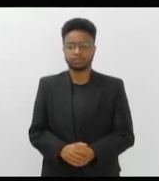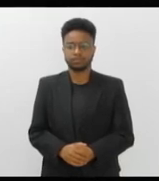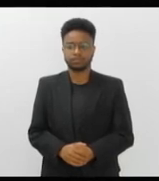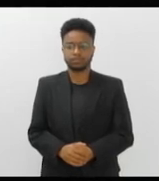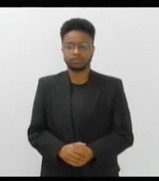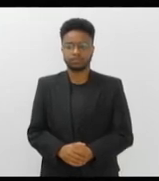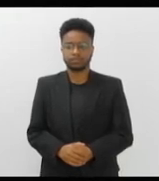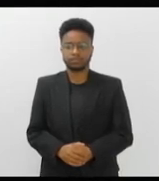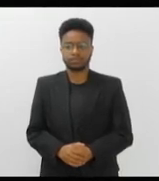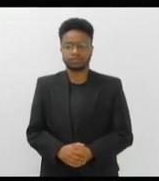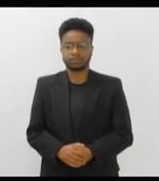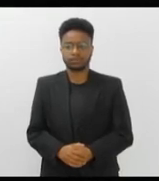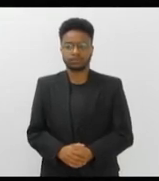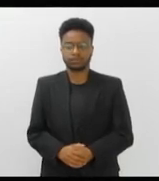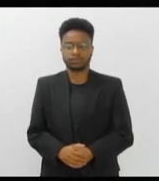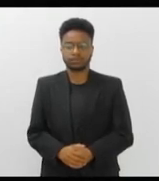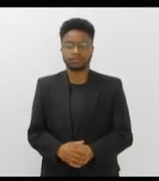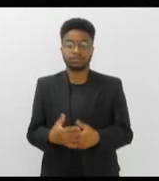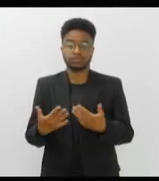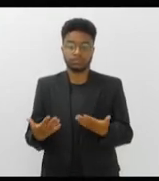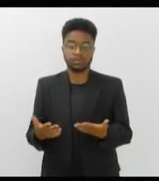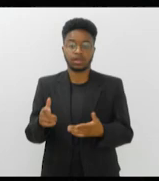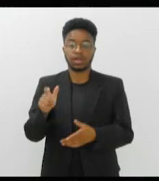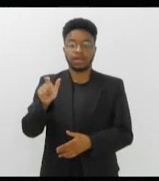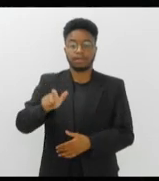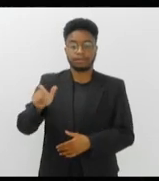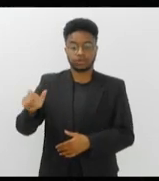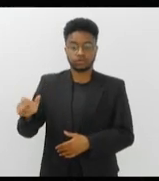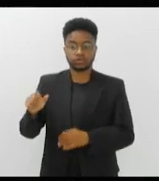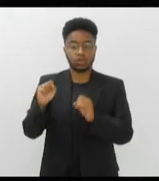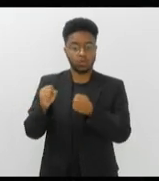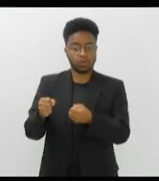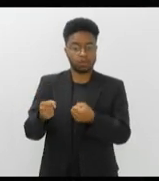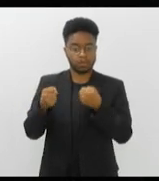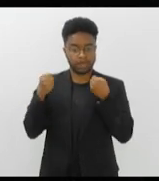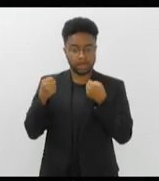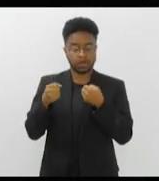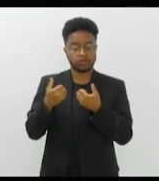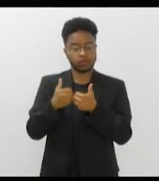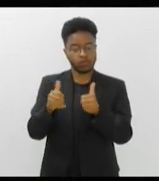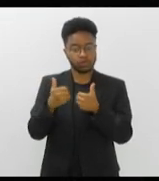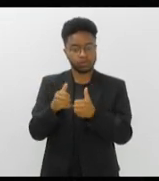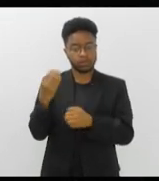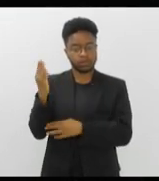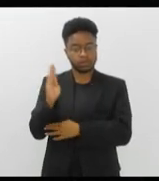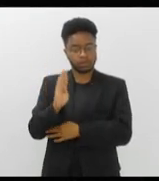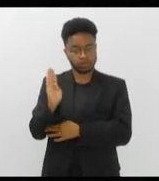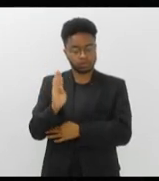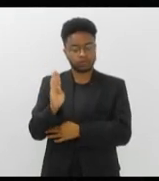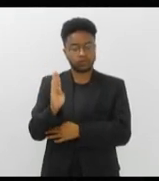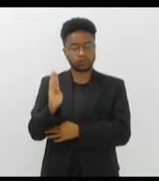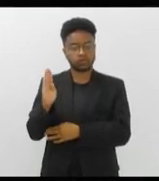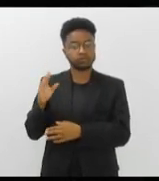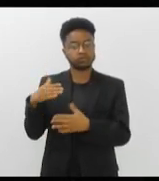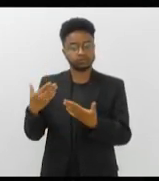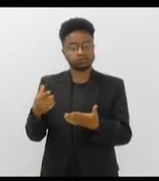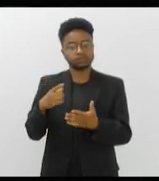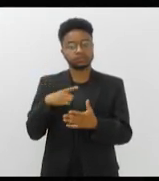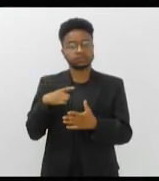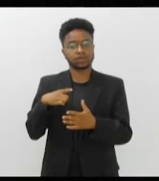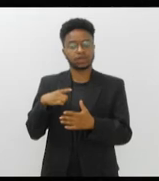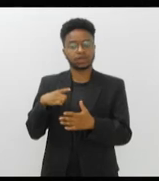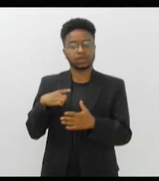cidadão que pegava essa linha em Botafogo ao longo do SE trajeto o que que